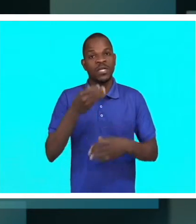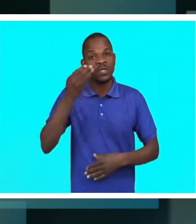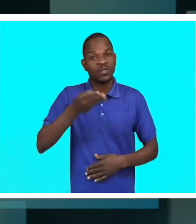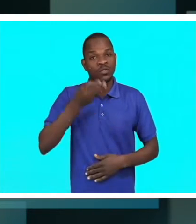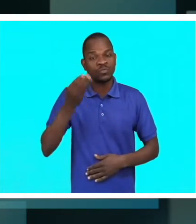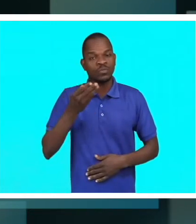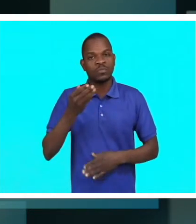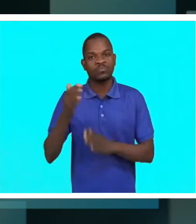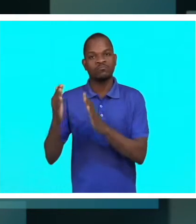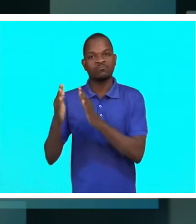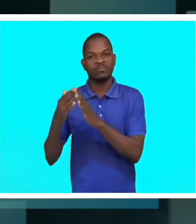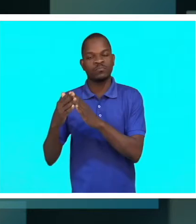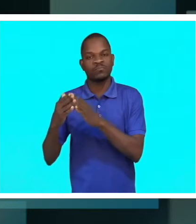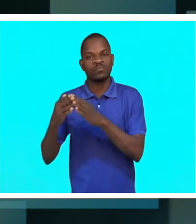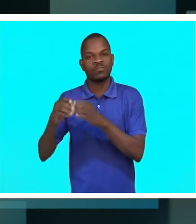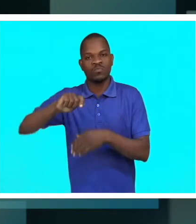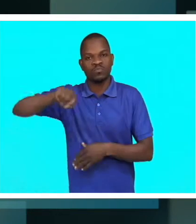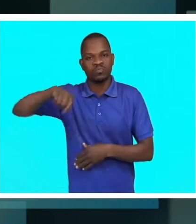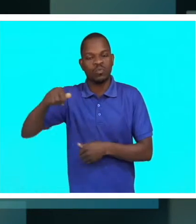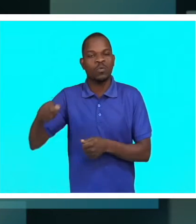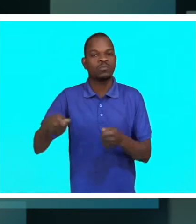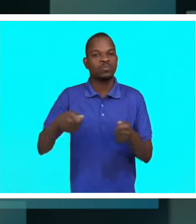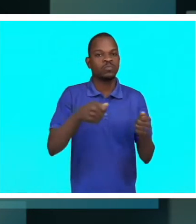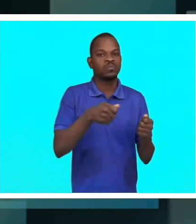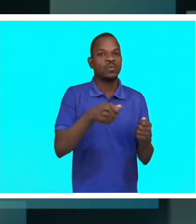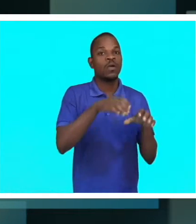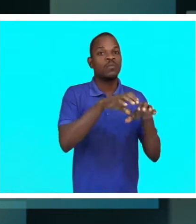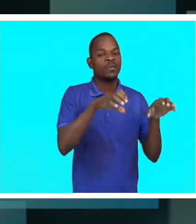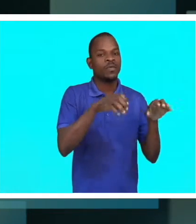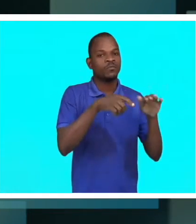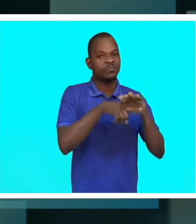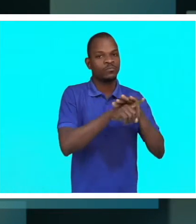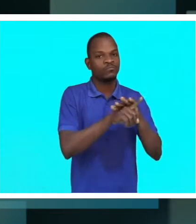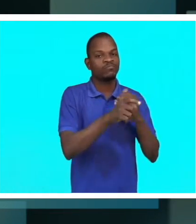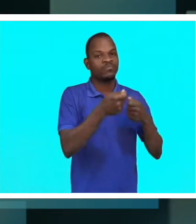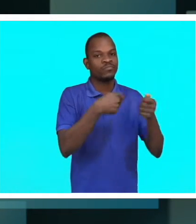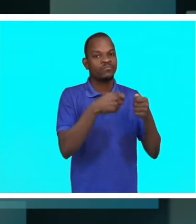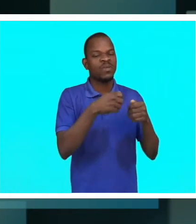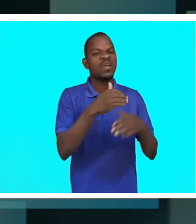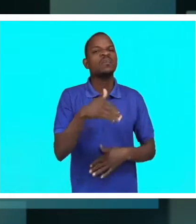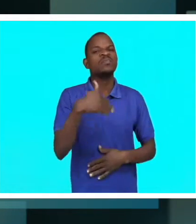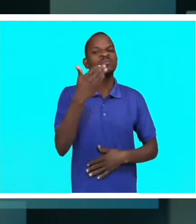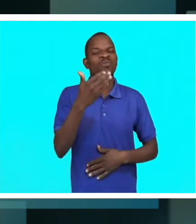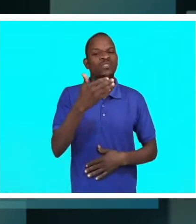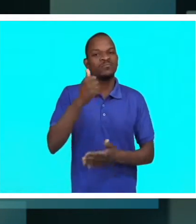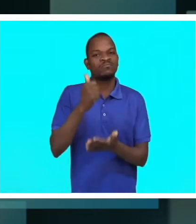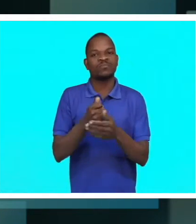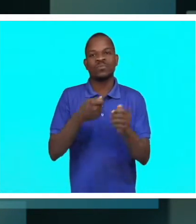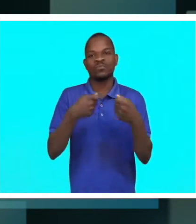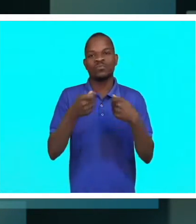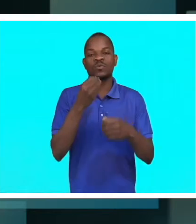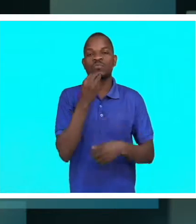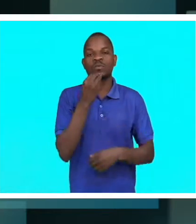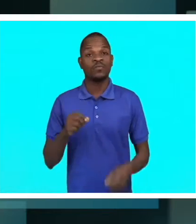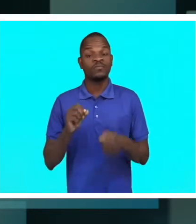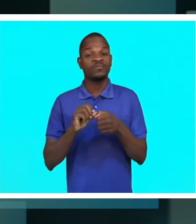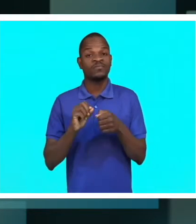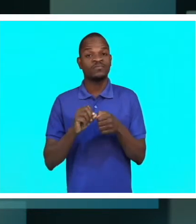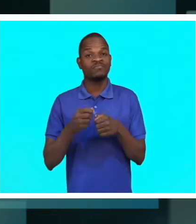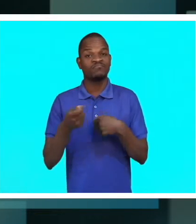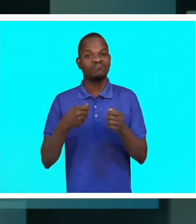sopa. Fazia sopa em casa, carregava para aqui, vendia dentro do mercado. Depois comecei a fazer refeições.